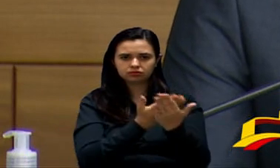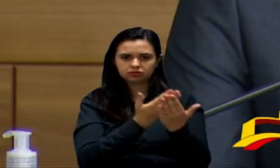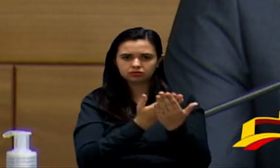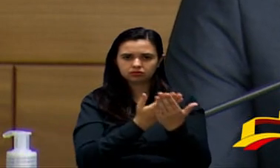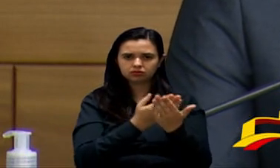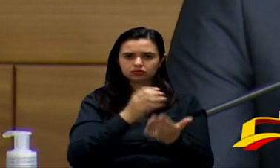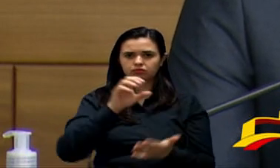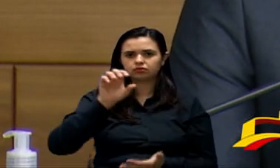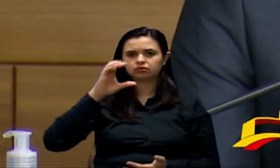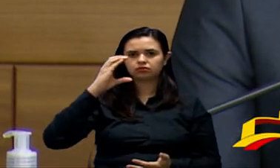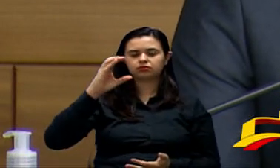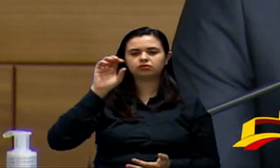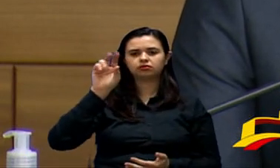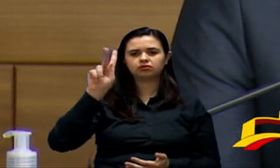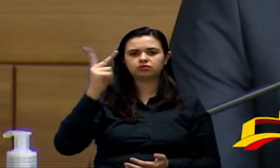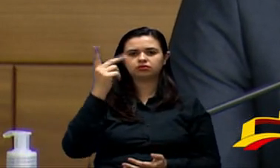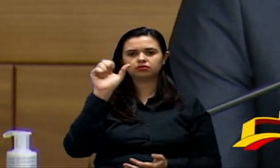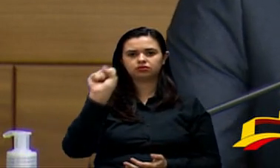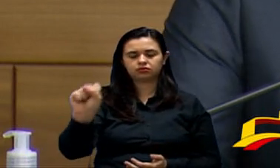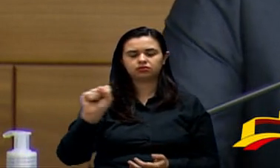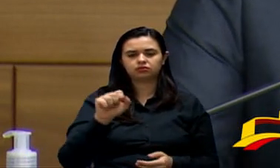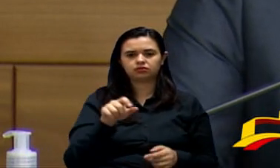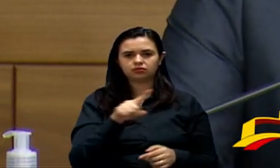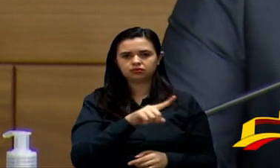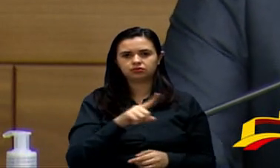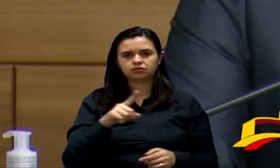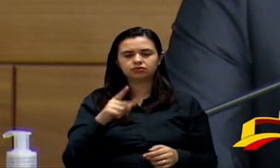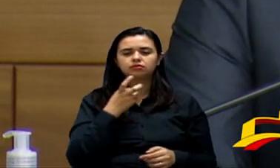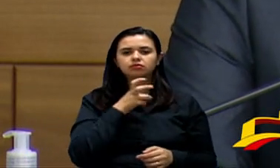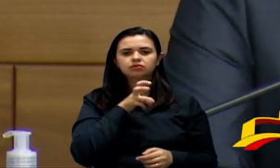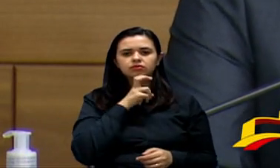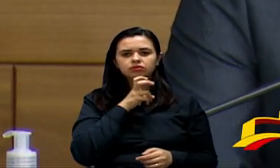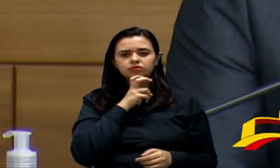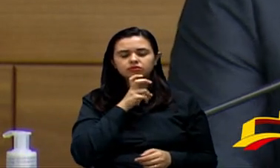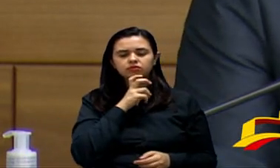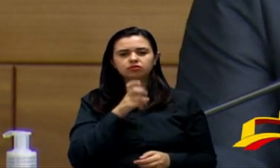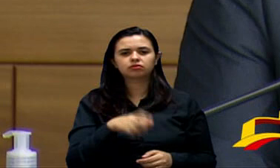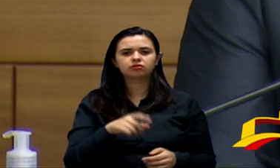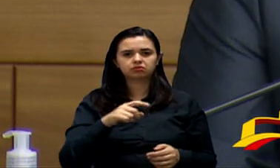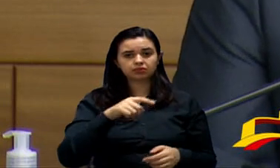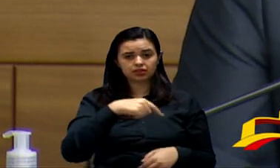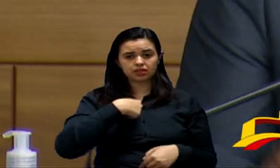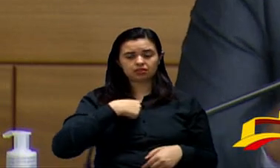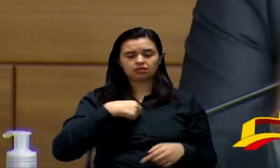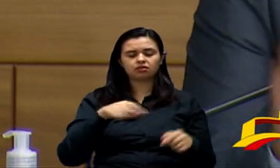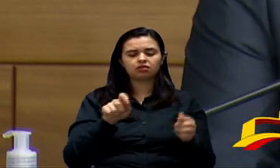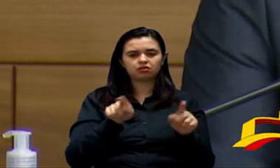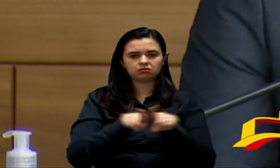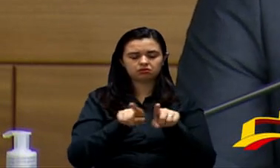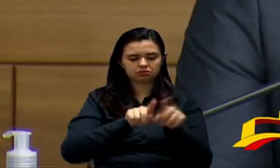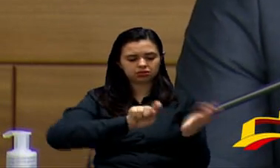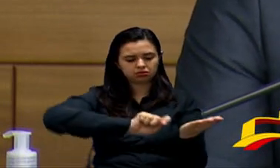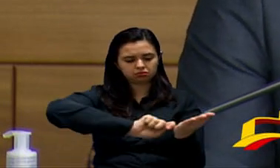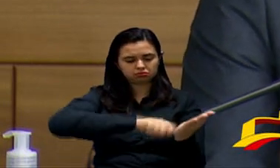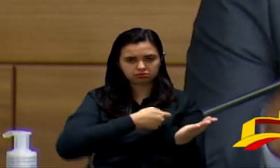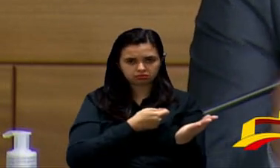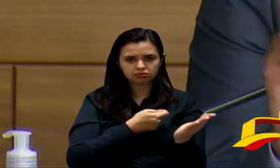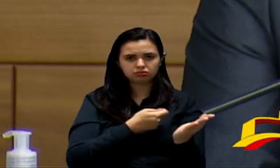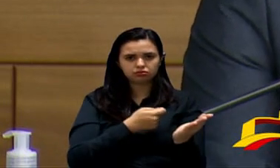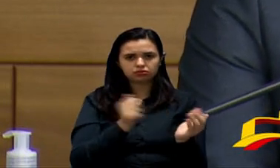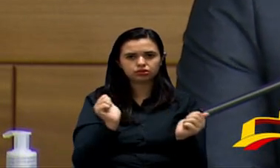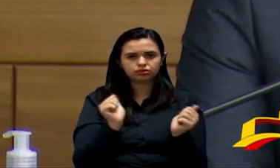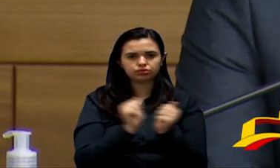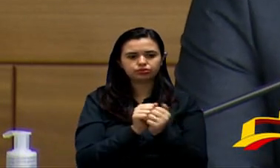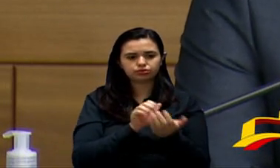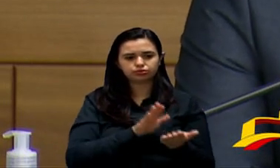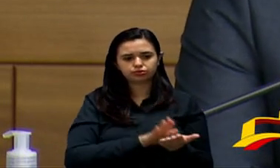CHS e supervisor da graduação de enfermagem da Unip, campus Sorocaba. Eu assino também embaixo aqui, junto, subscrevo